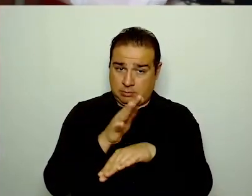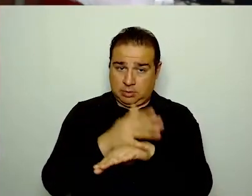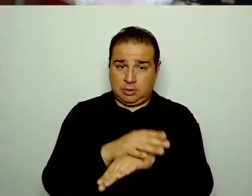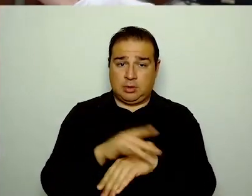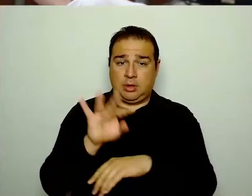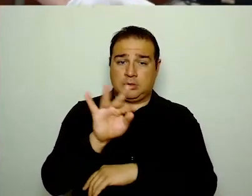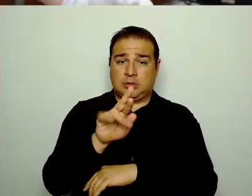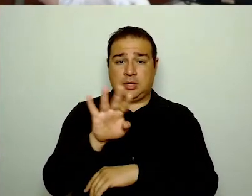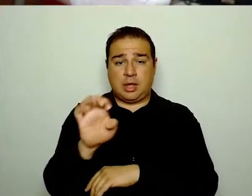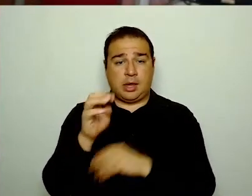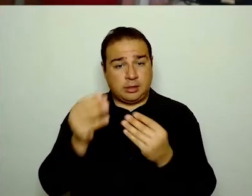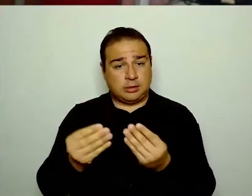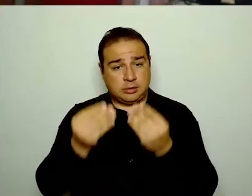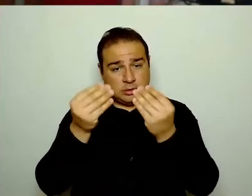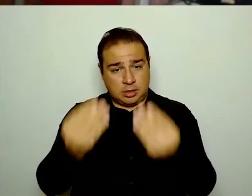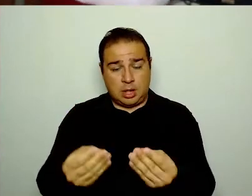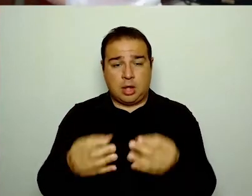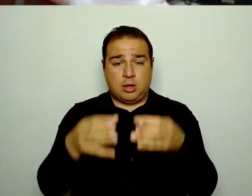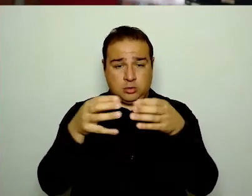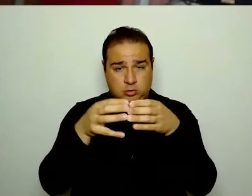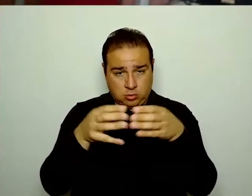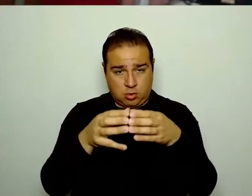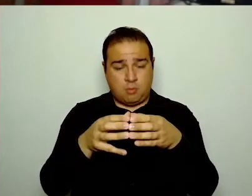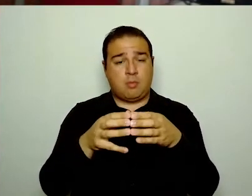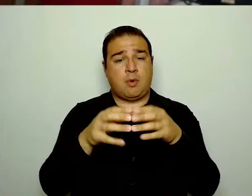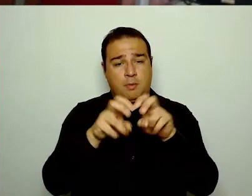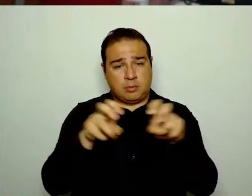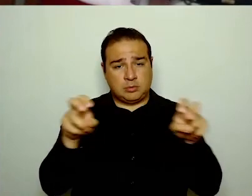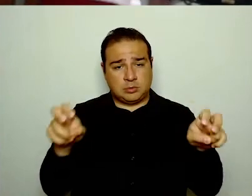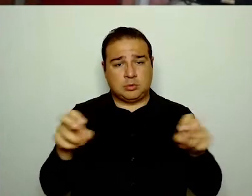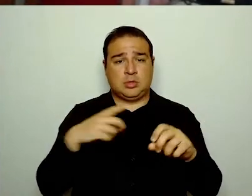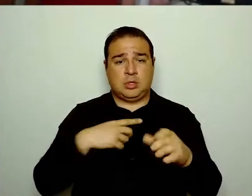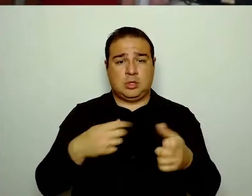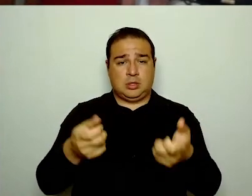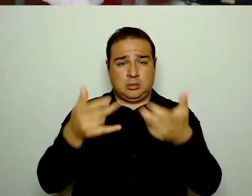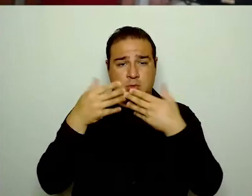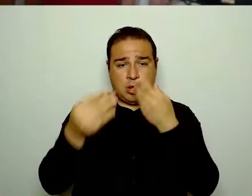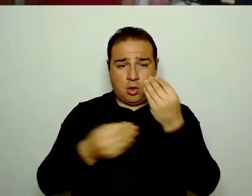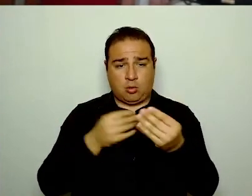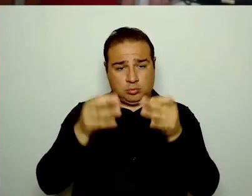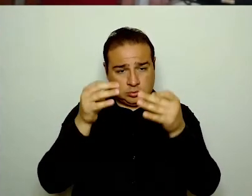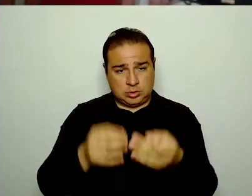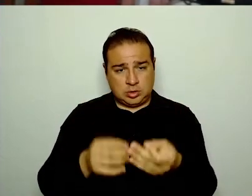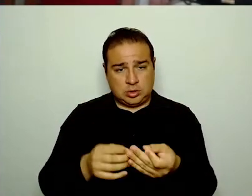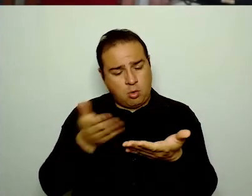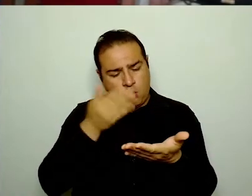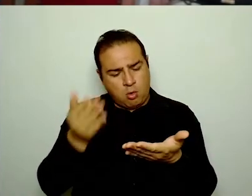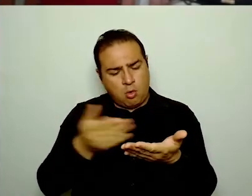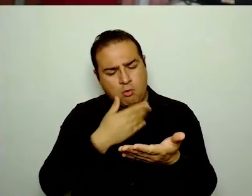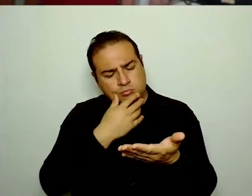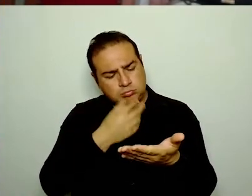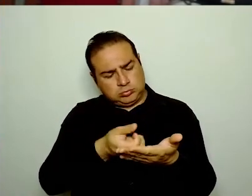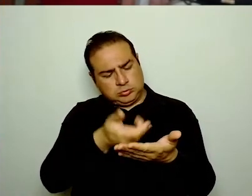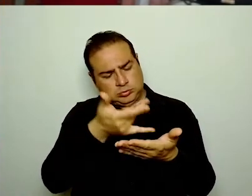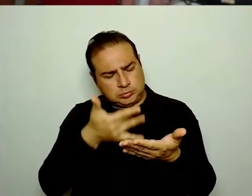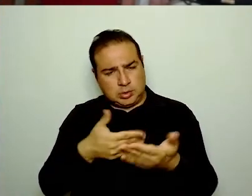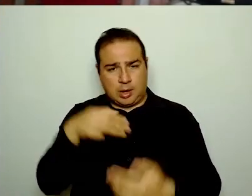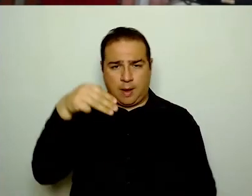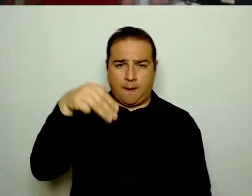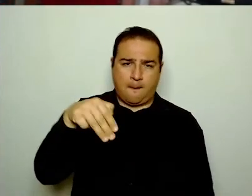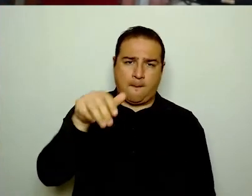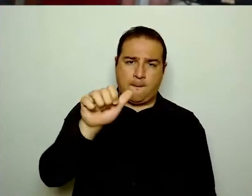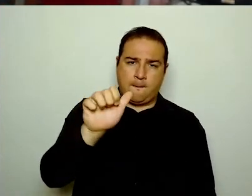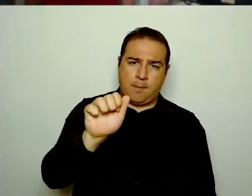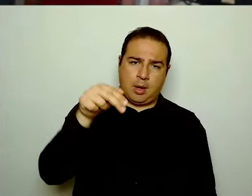período do treinamento, o TRE entrega aos mesários um manual de instrução de como